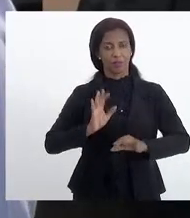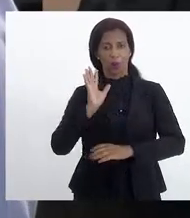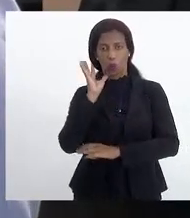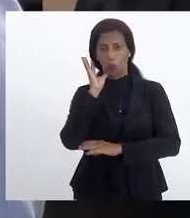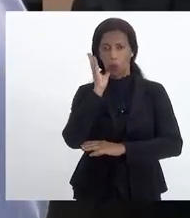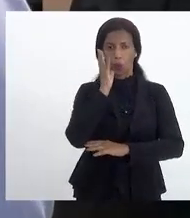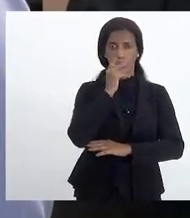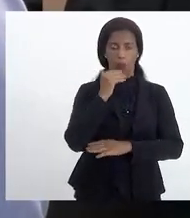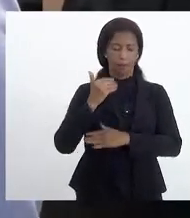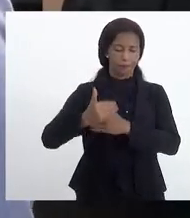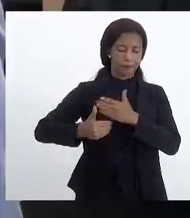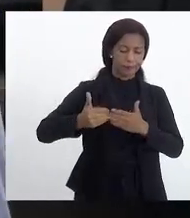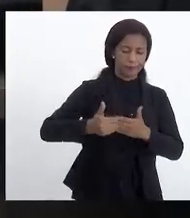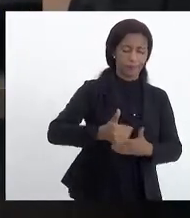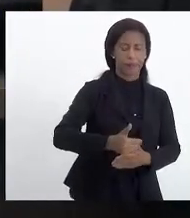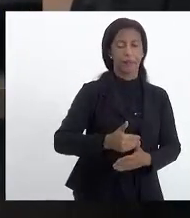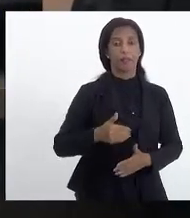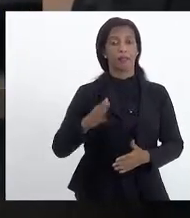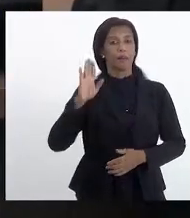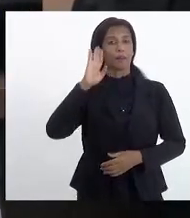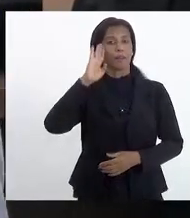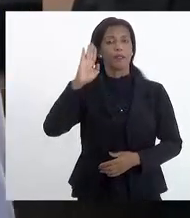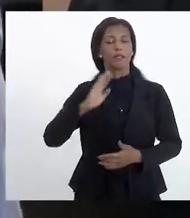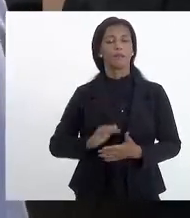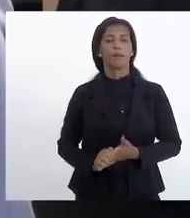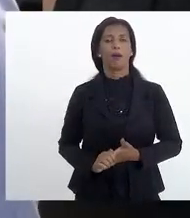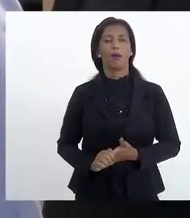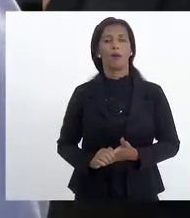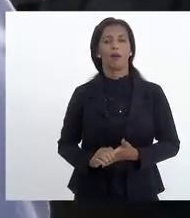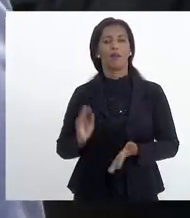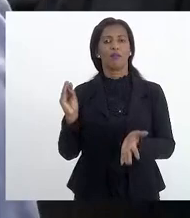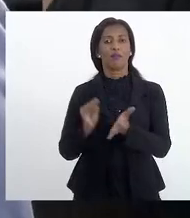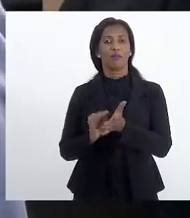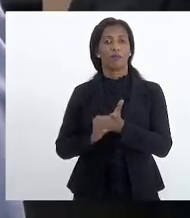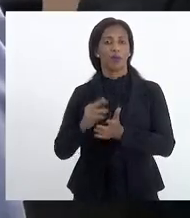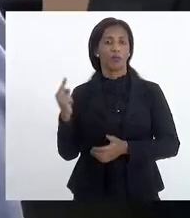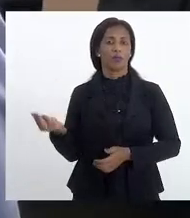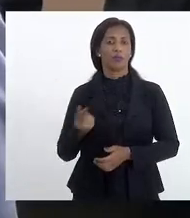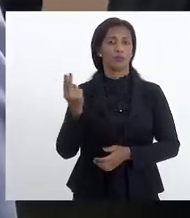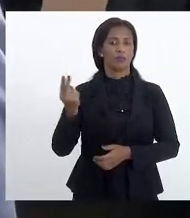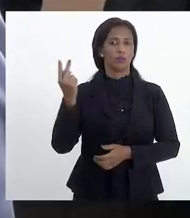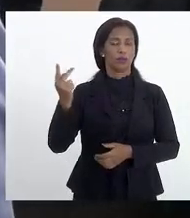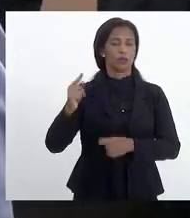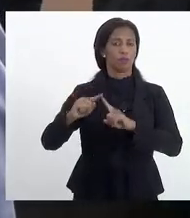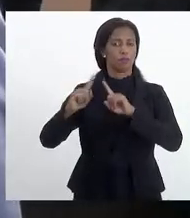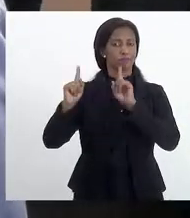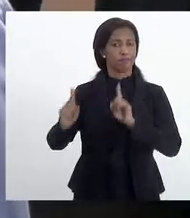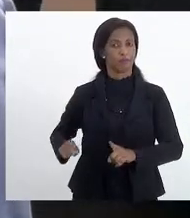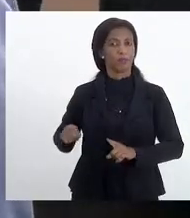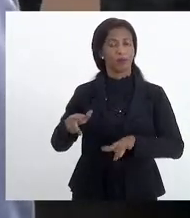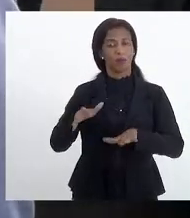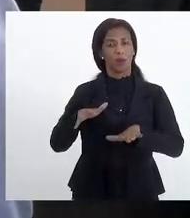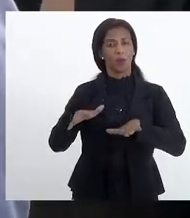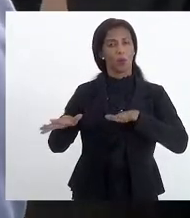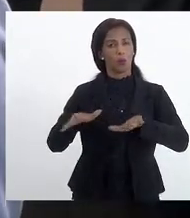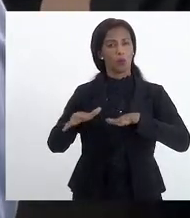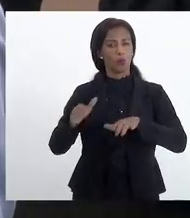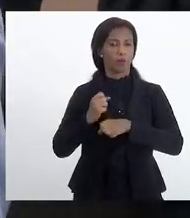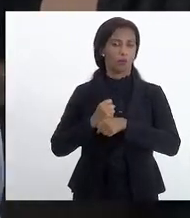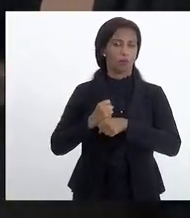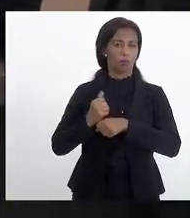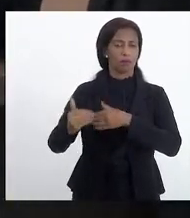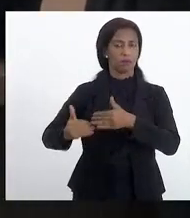longo do tempo. O principal deles é o processo de desvalorização do serviço público, que tem se dado por um movimento inercial ao longo dos